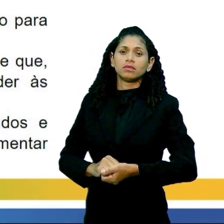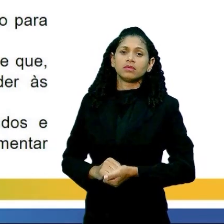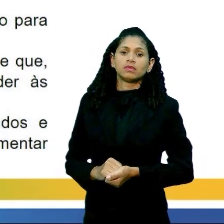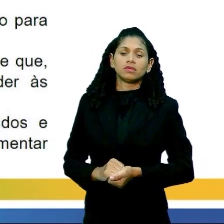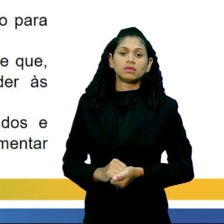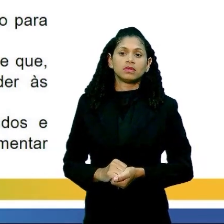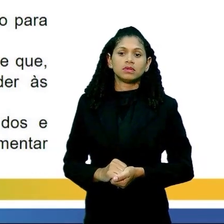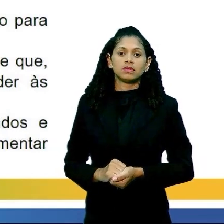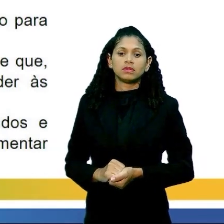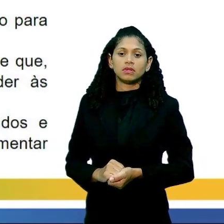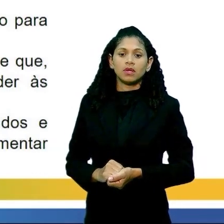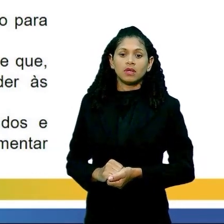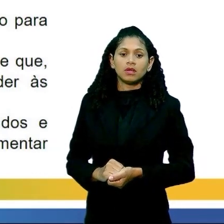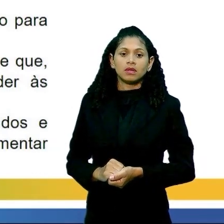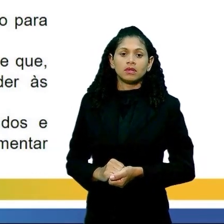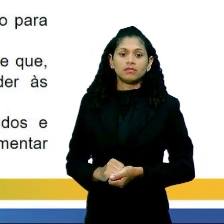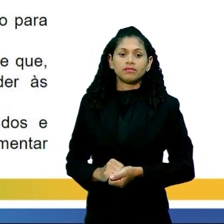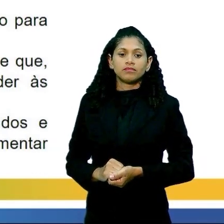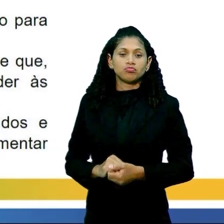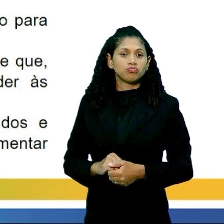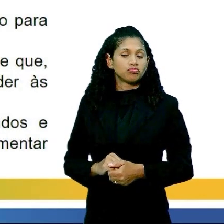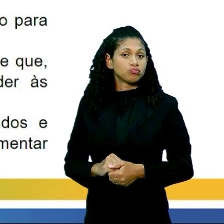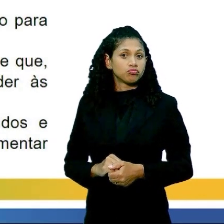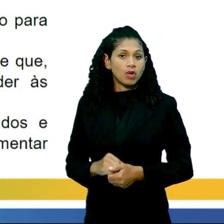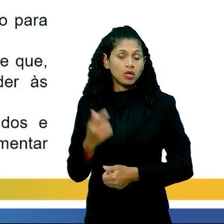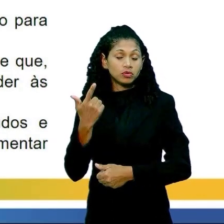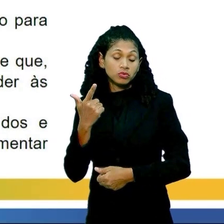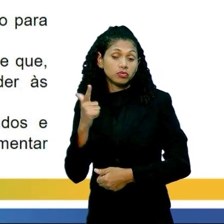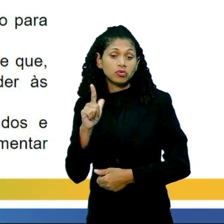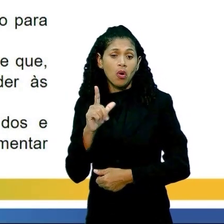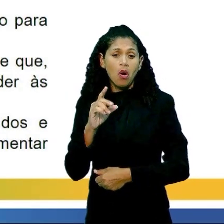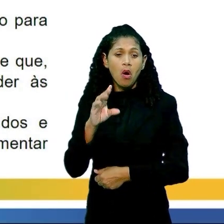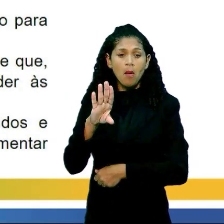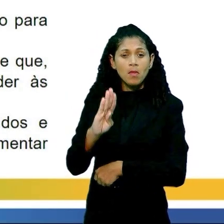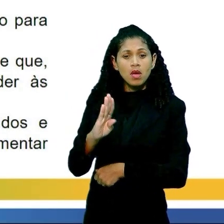na tela. As outras, deixa eu ver, ó, alternativa B, desenvolve habilidades